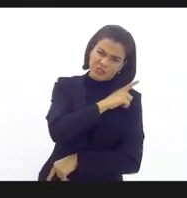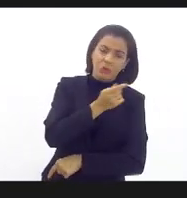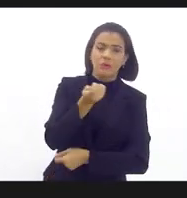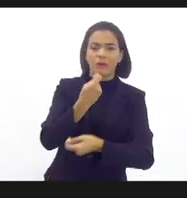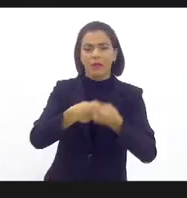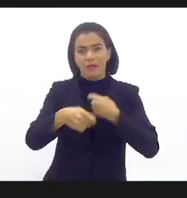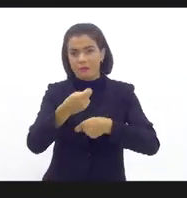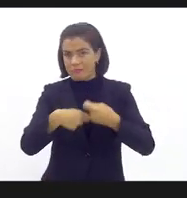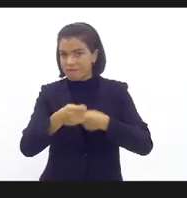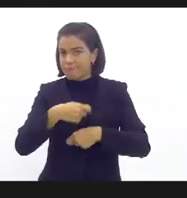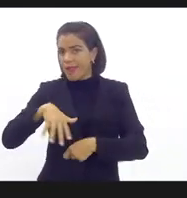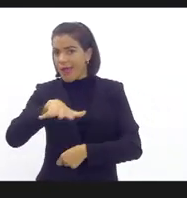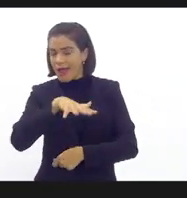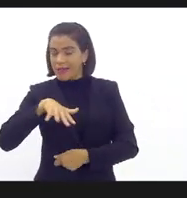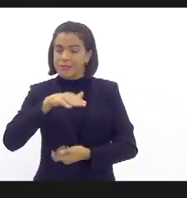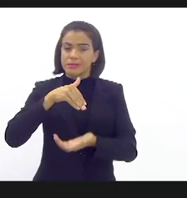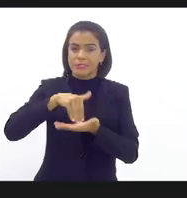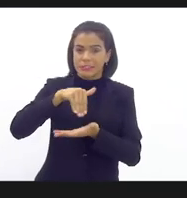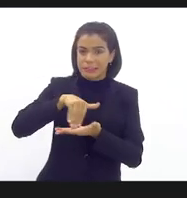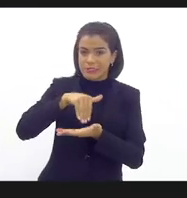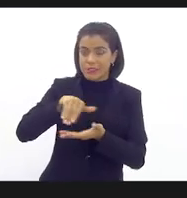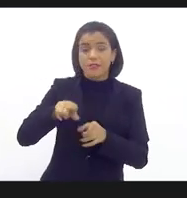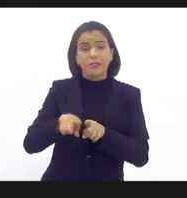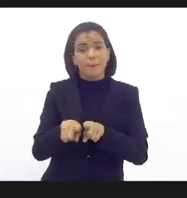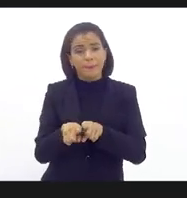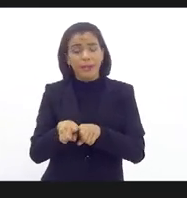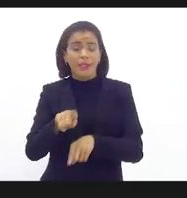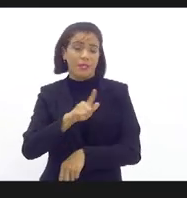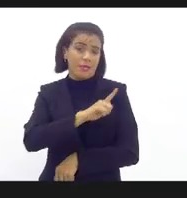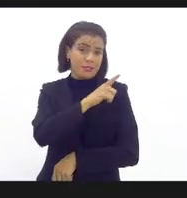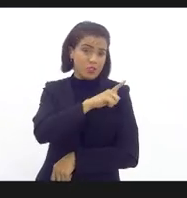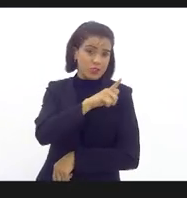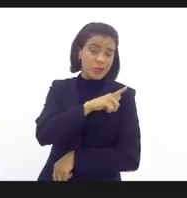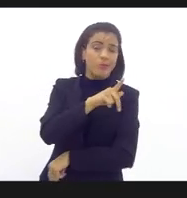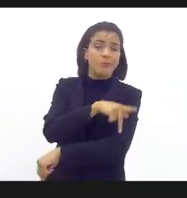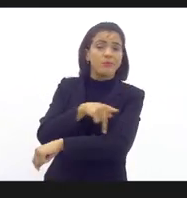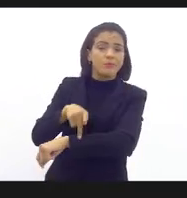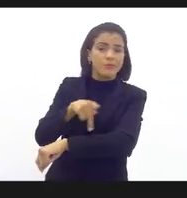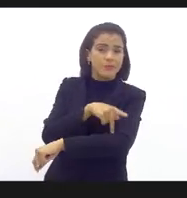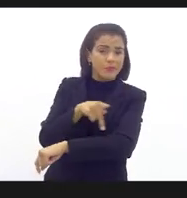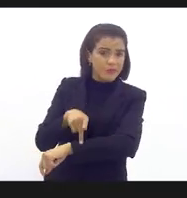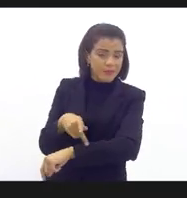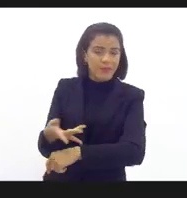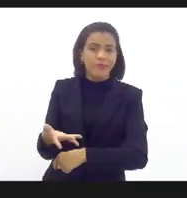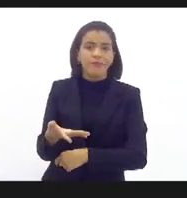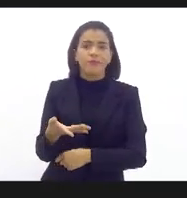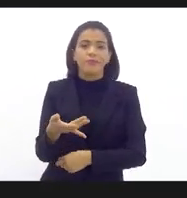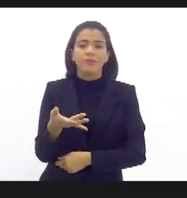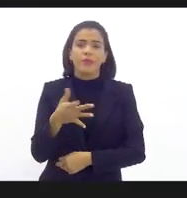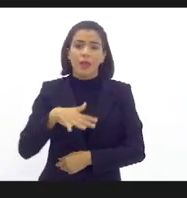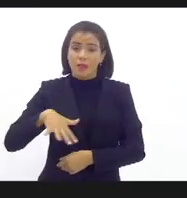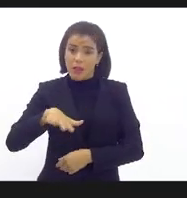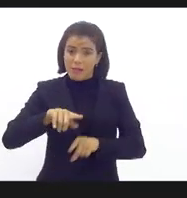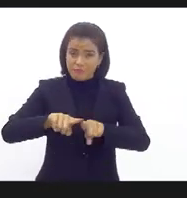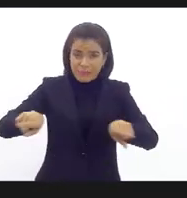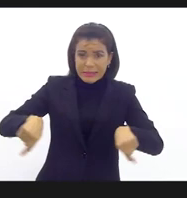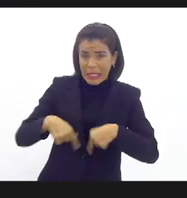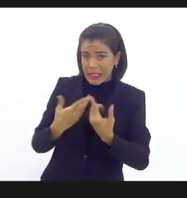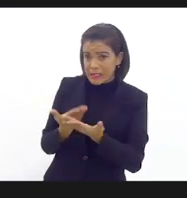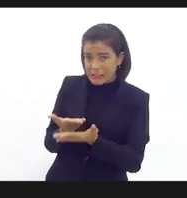administrativas no âmbito das secretarias e também nas gestões pedagógicas no chão da escola.